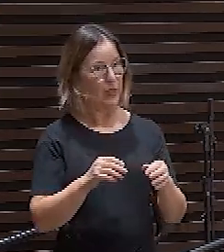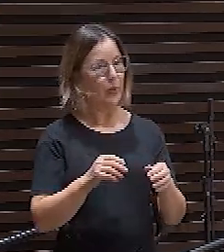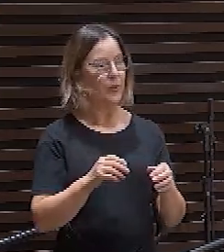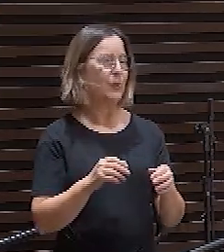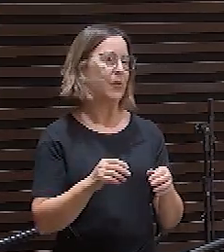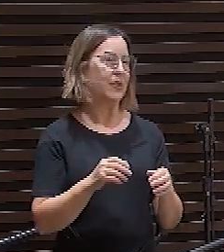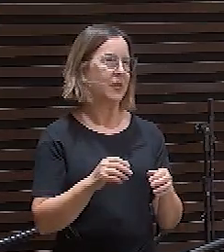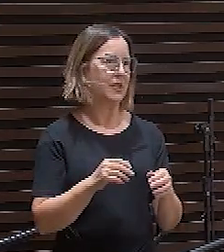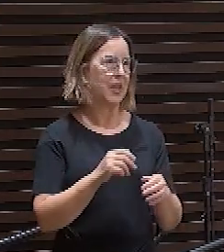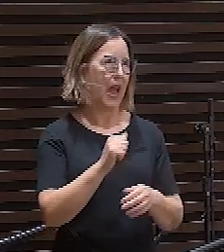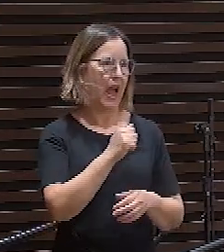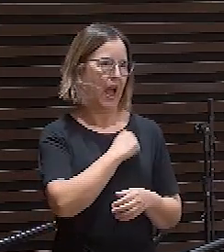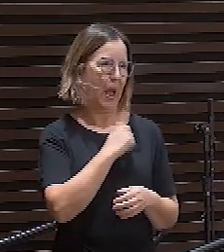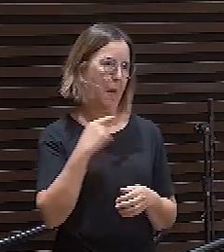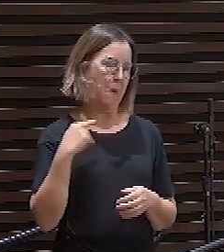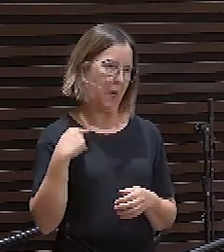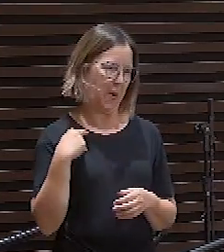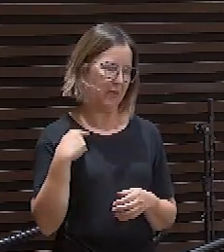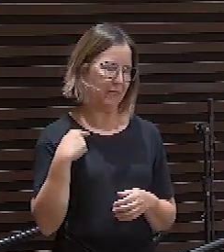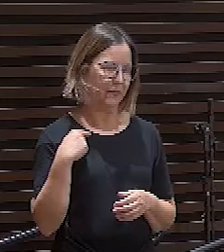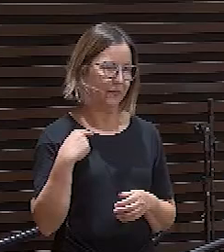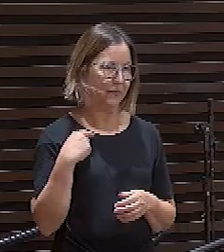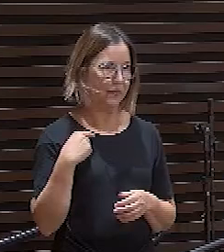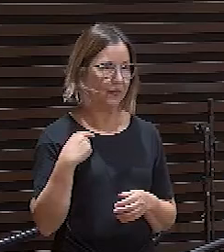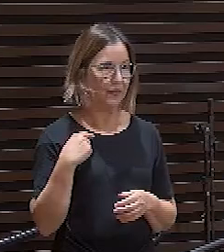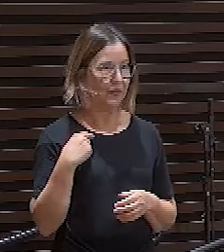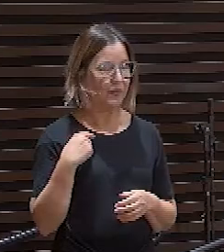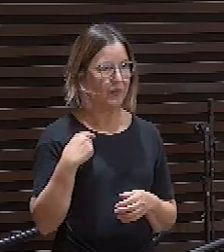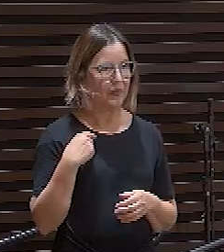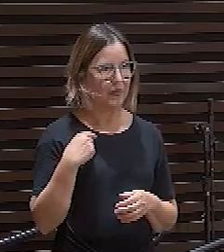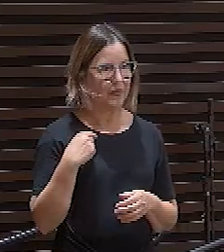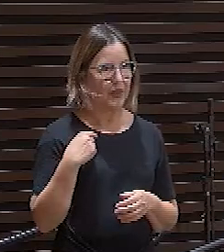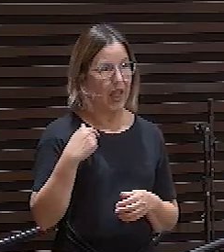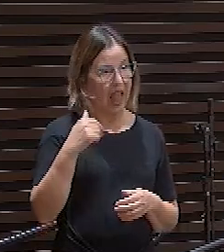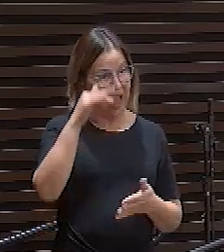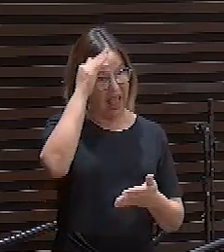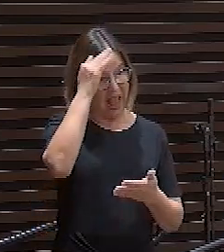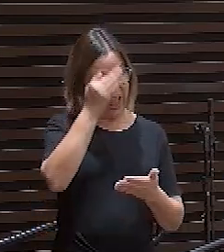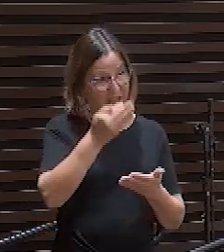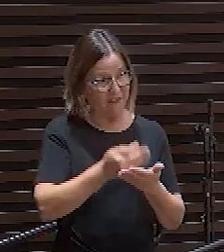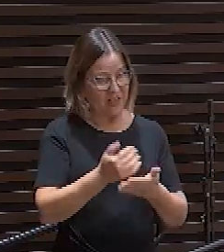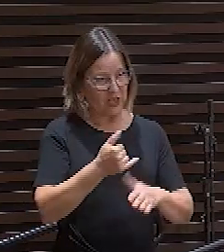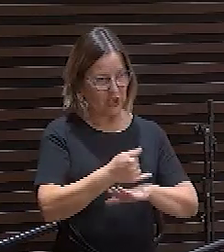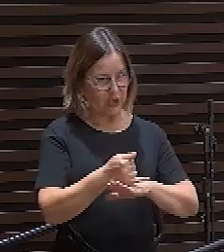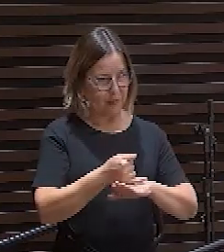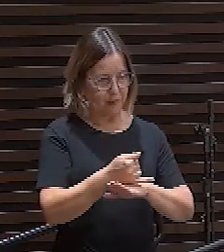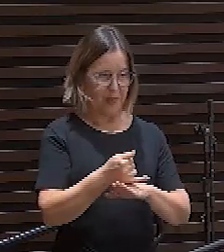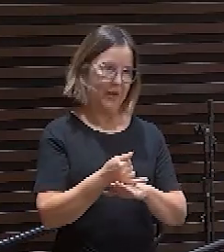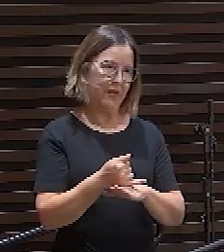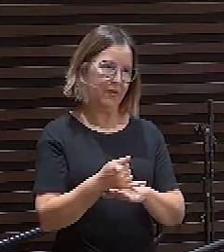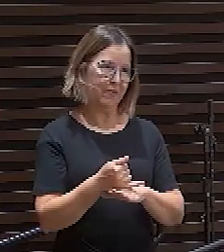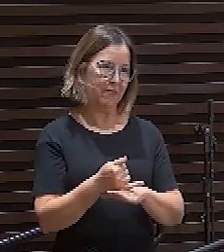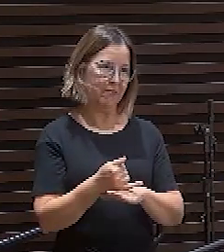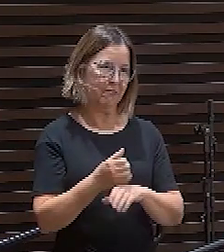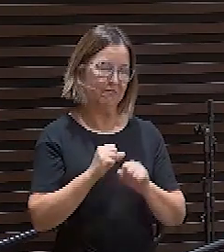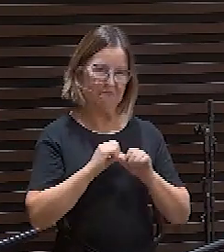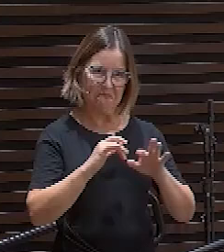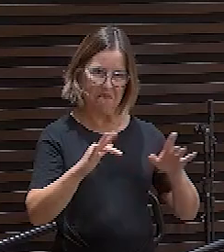sua descendência como promessa de Deus. O amor de Jesus veio até nós como um